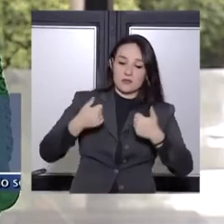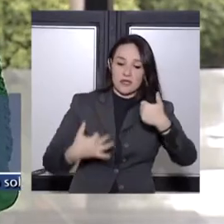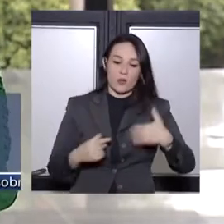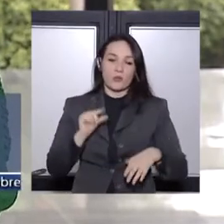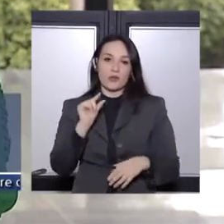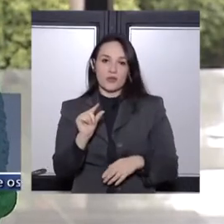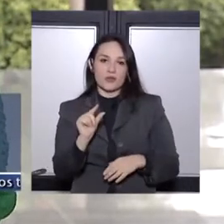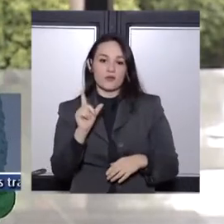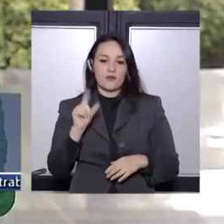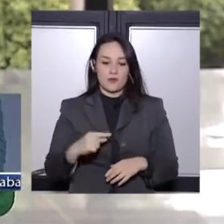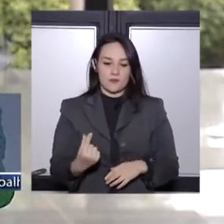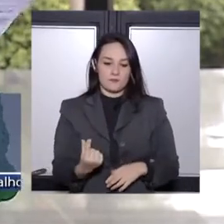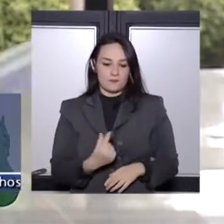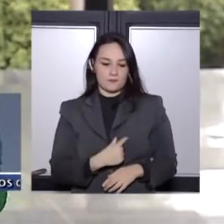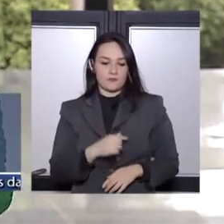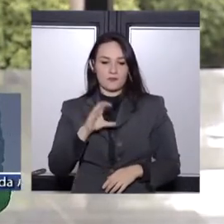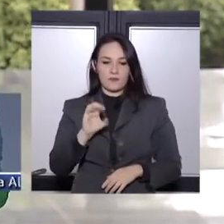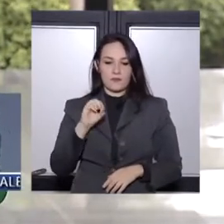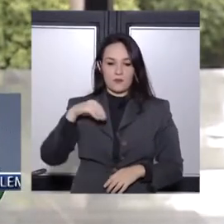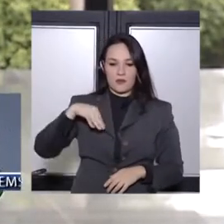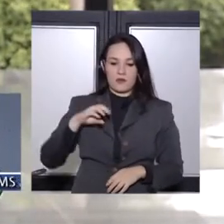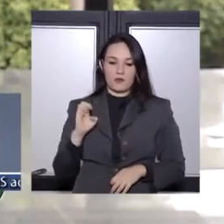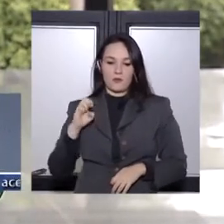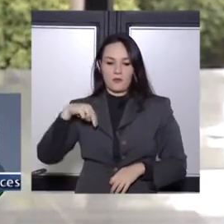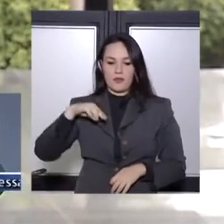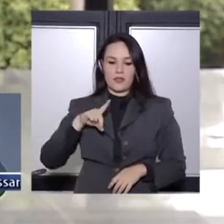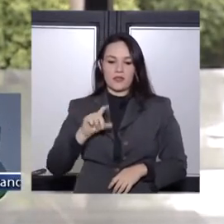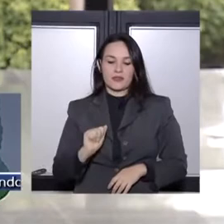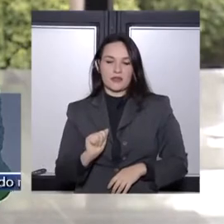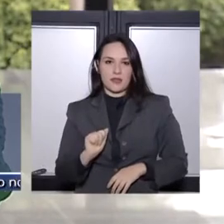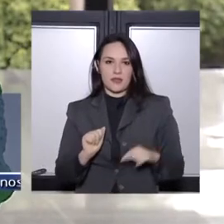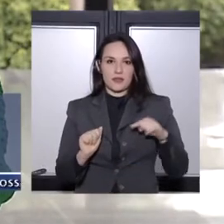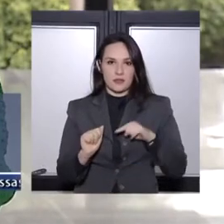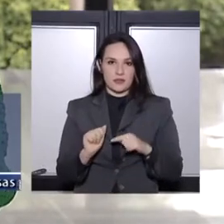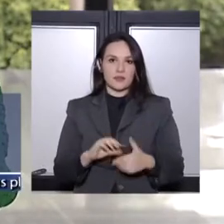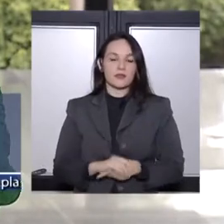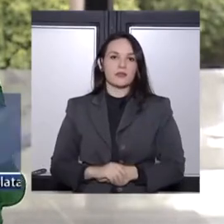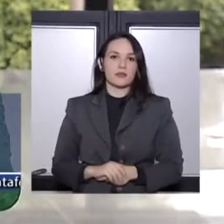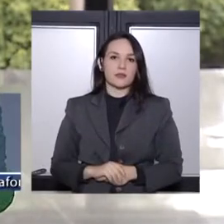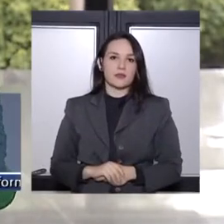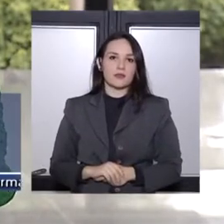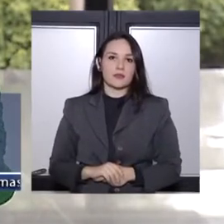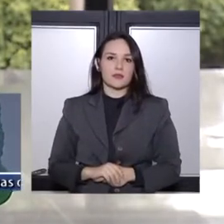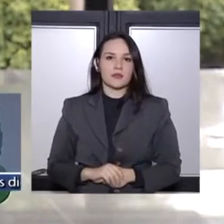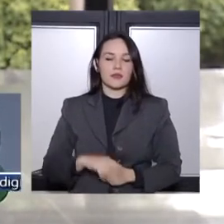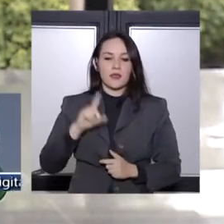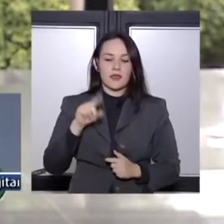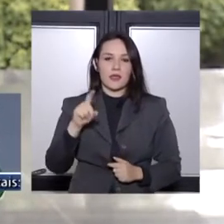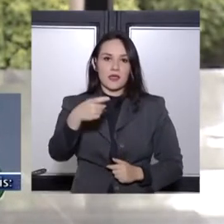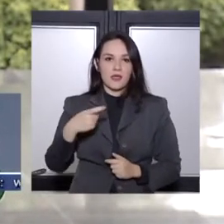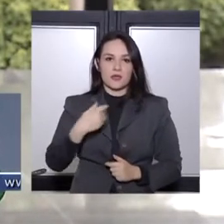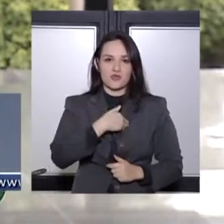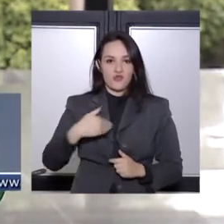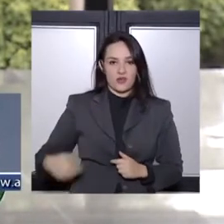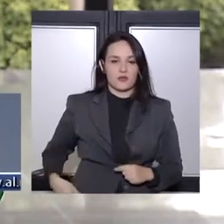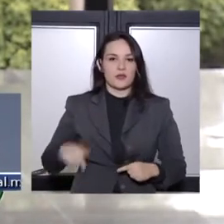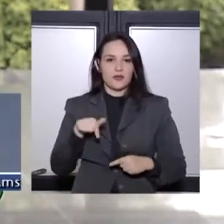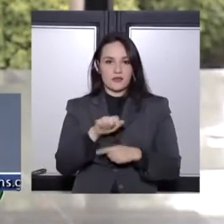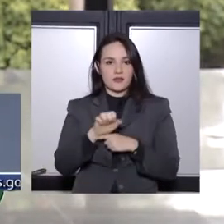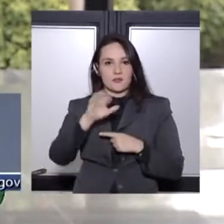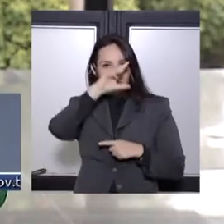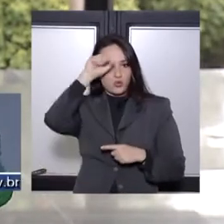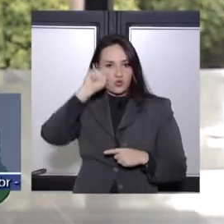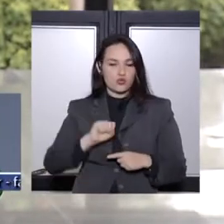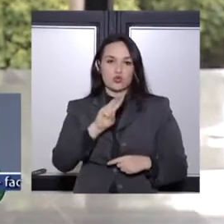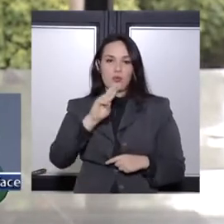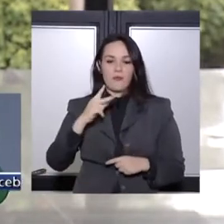da Comenda. A Comenda leva o nome do nosso ex-governador aqui de Mato Grosso do Sul, Pedro